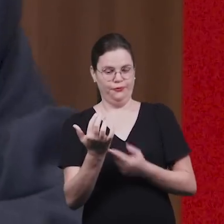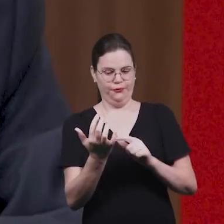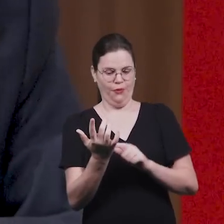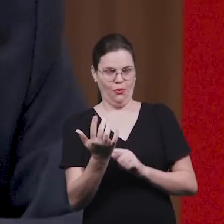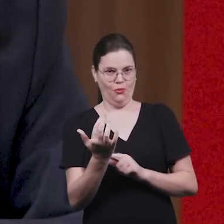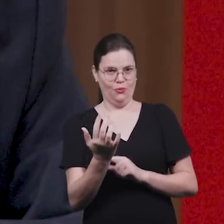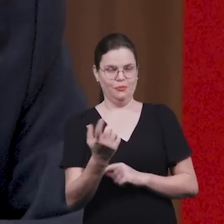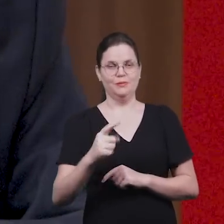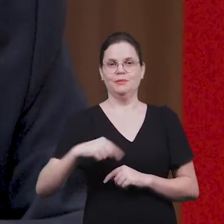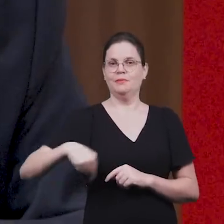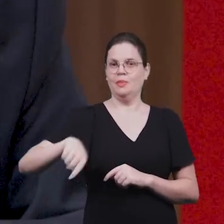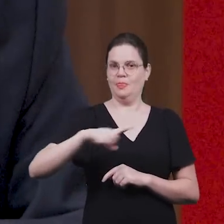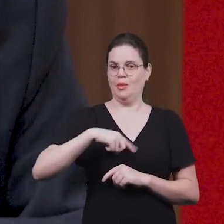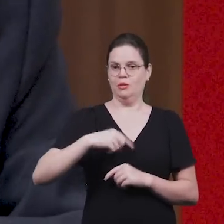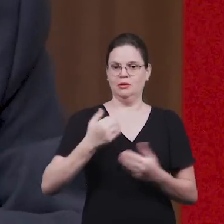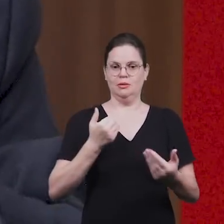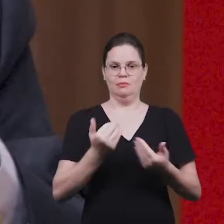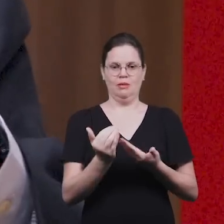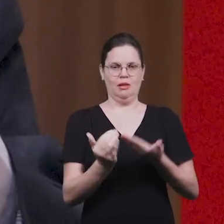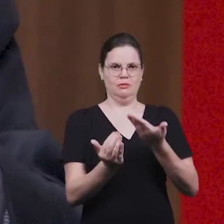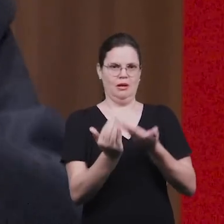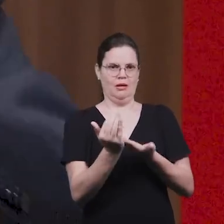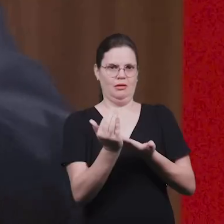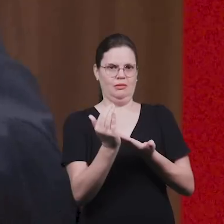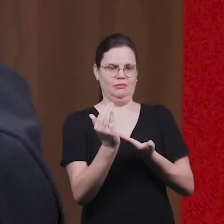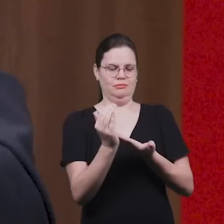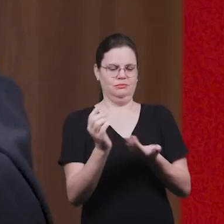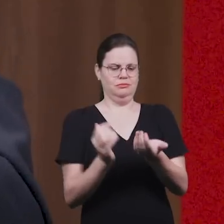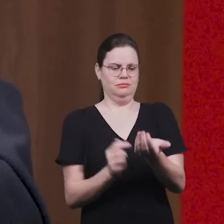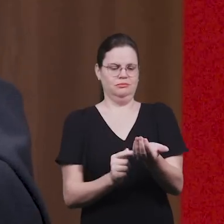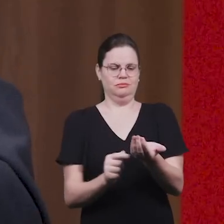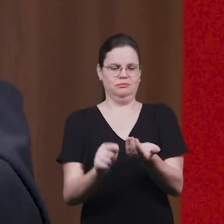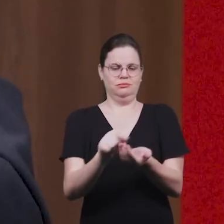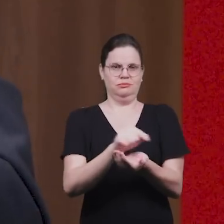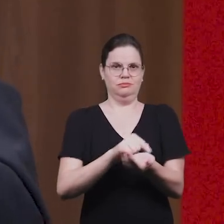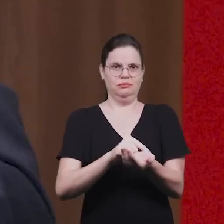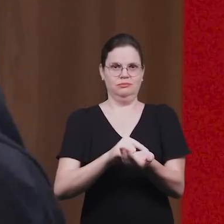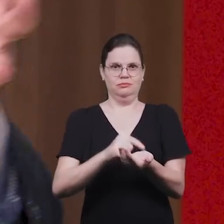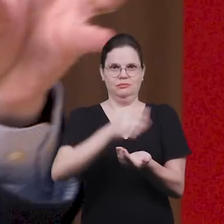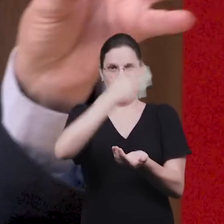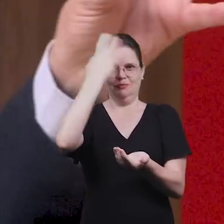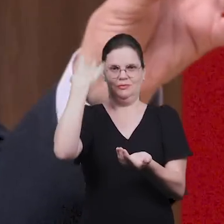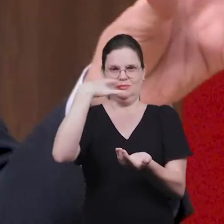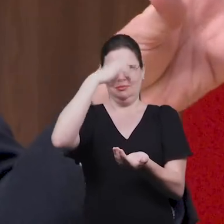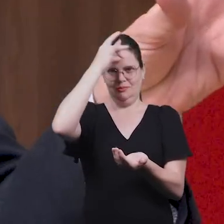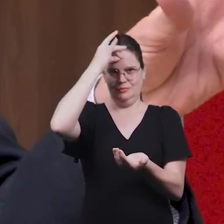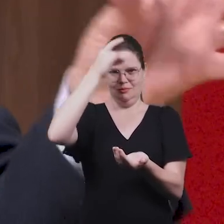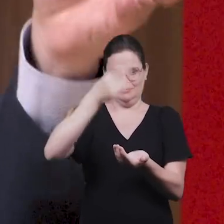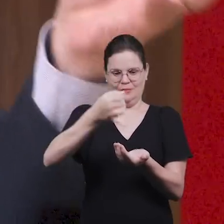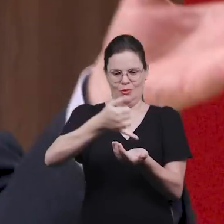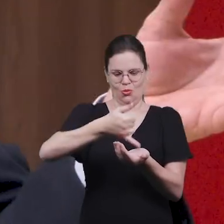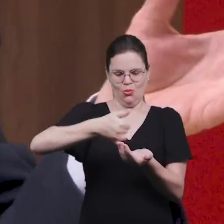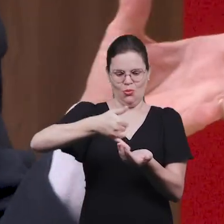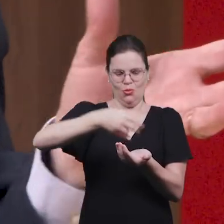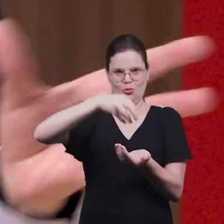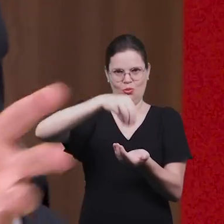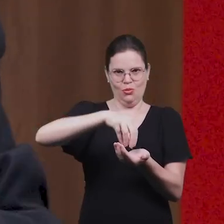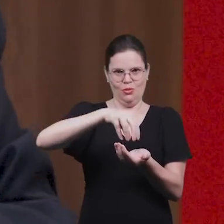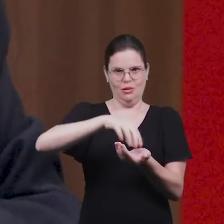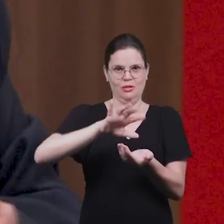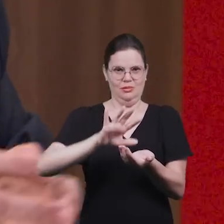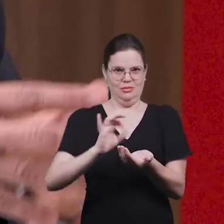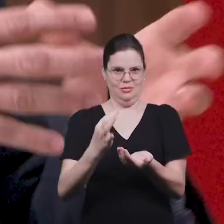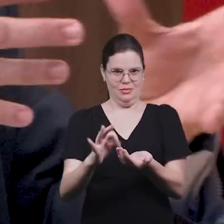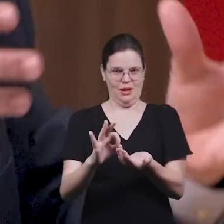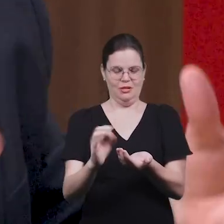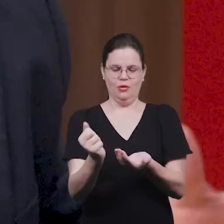somos candeias. Nós recebemos o óleo. Mas aquelas 5 virgens, as 10, aliás, tinham que